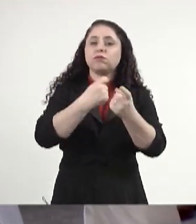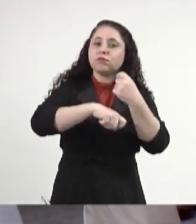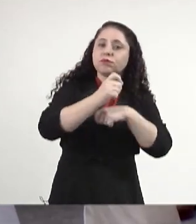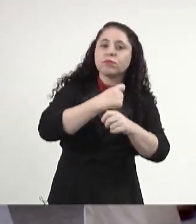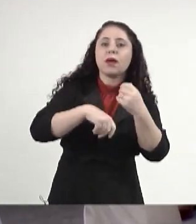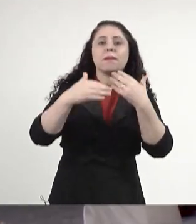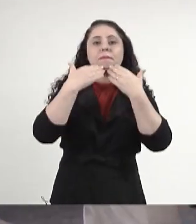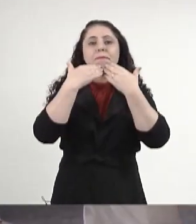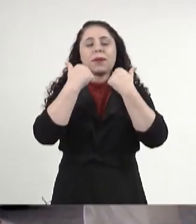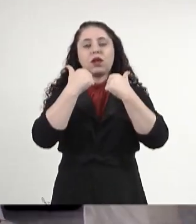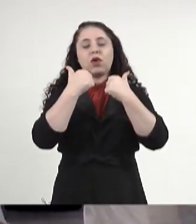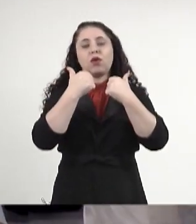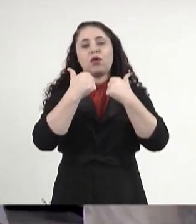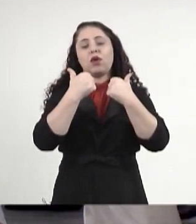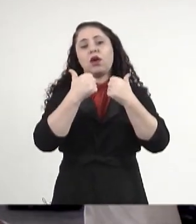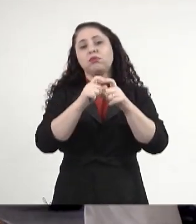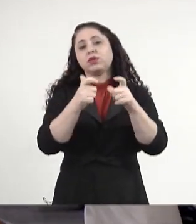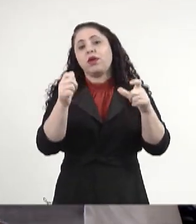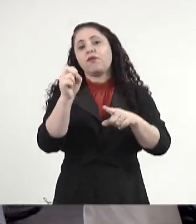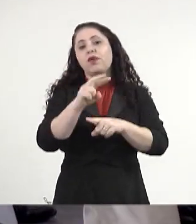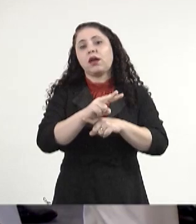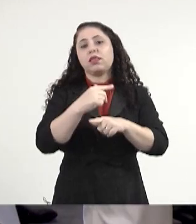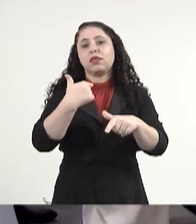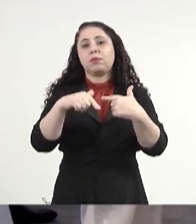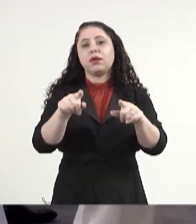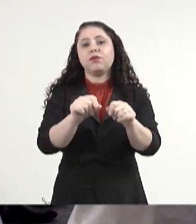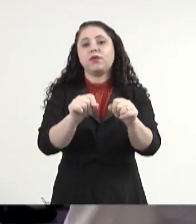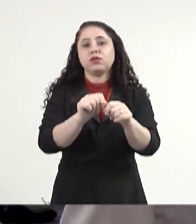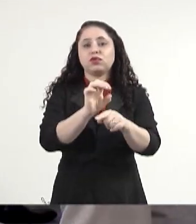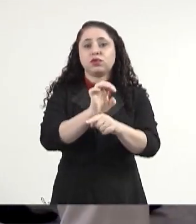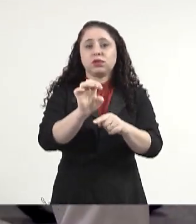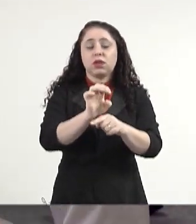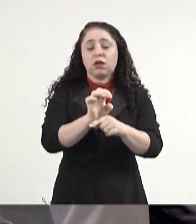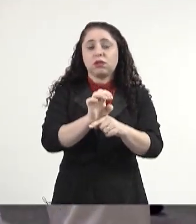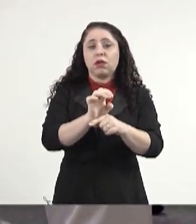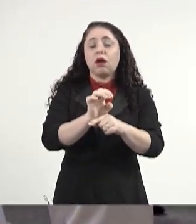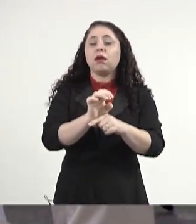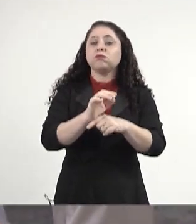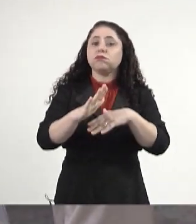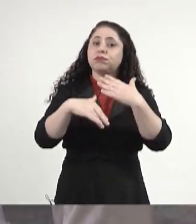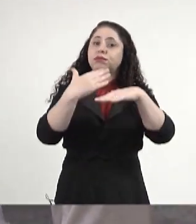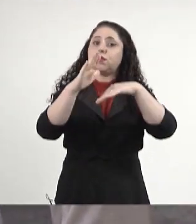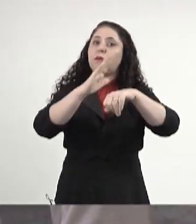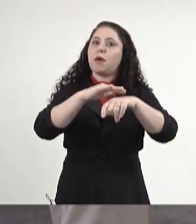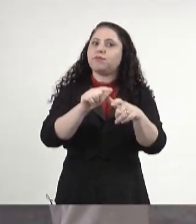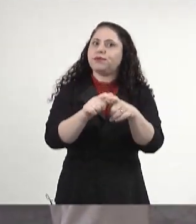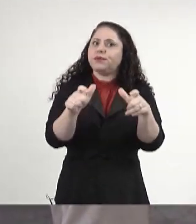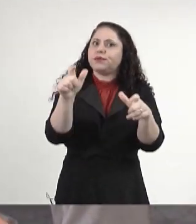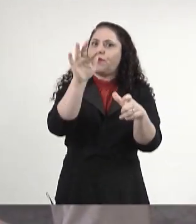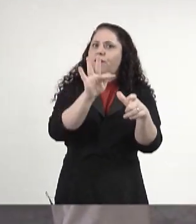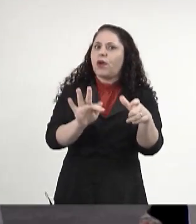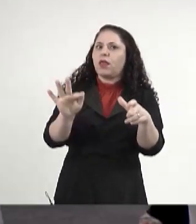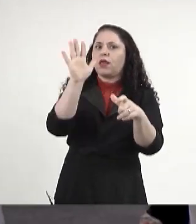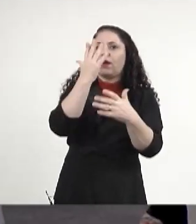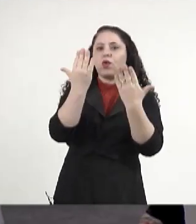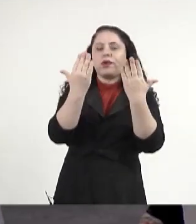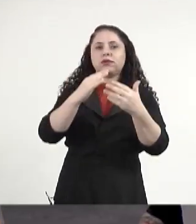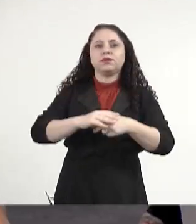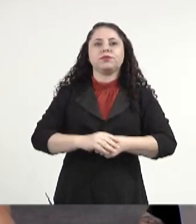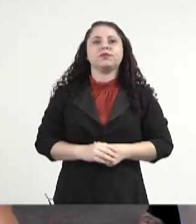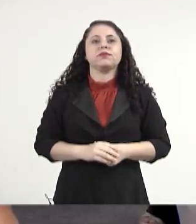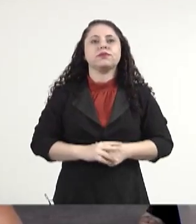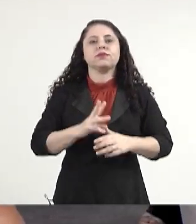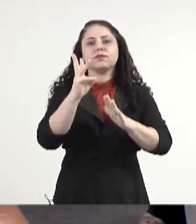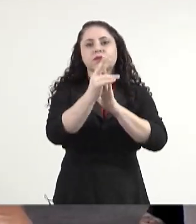economia, melhora a economia do estado, gera emprego e faz com que o estado de Mato Grosso do Sul seja um dos estados que mais cresce na federação.